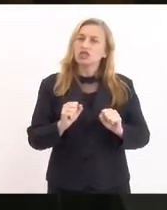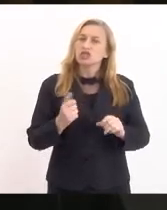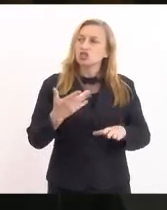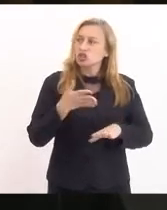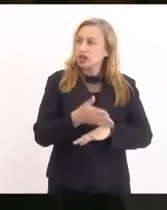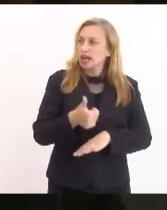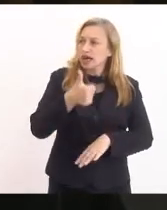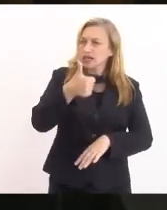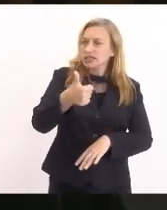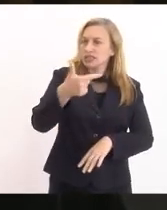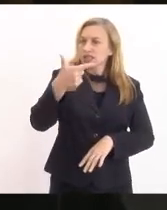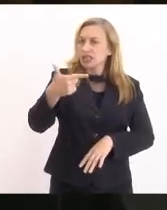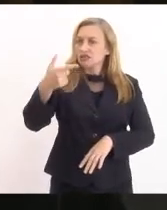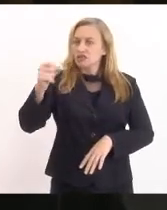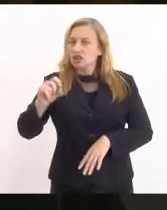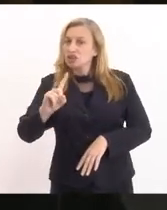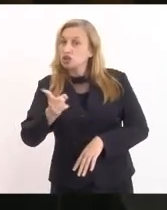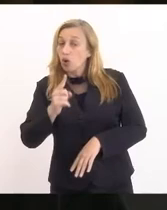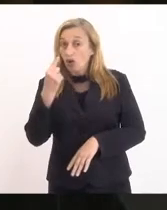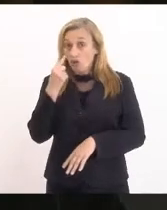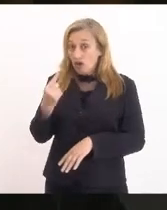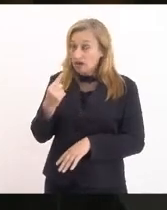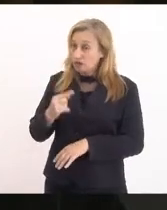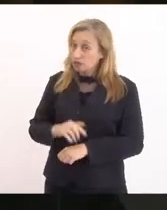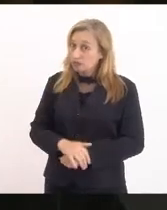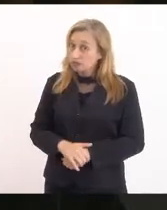dólares. Veja,